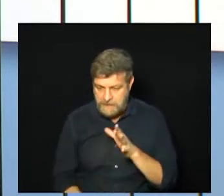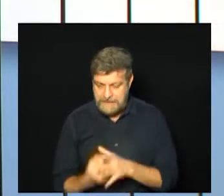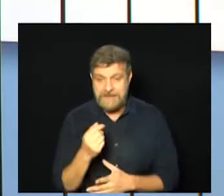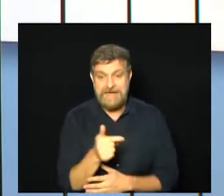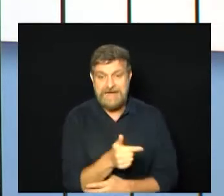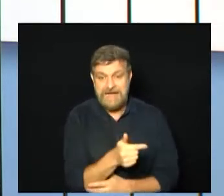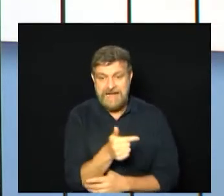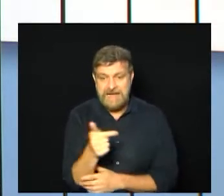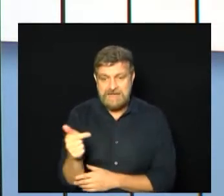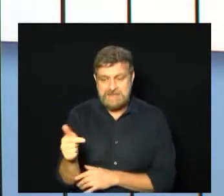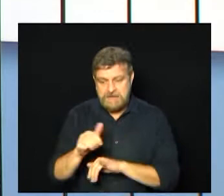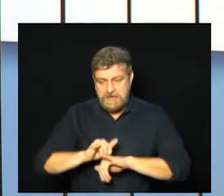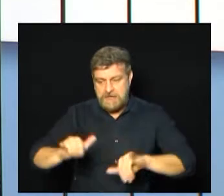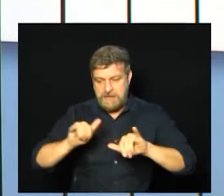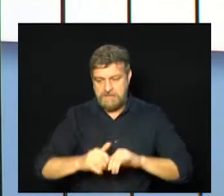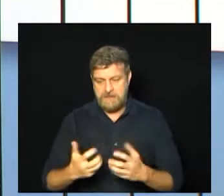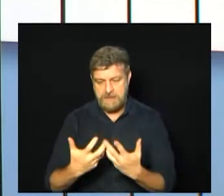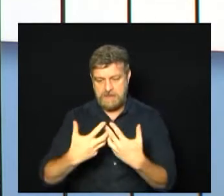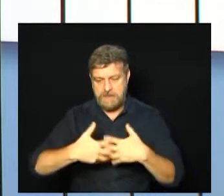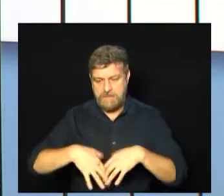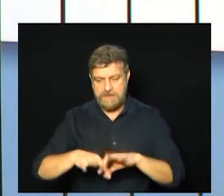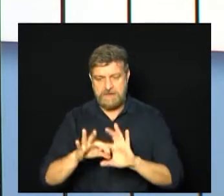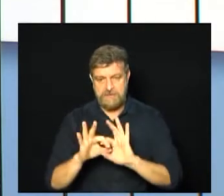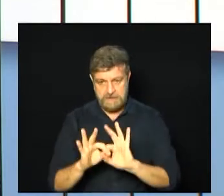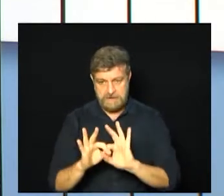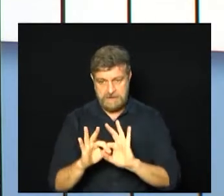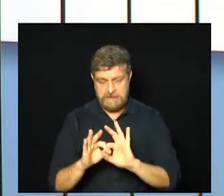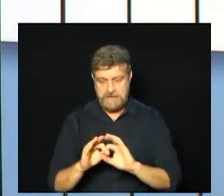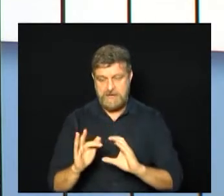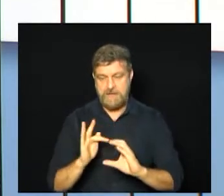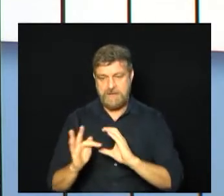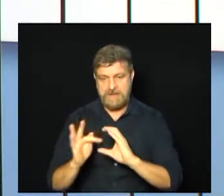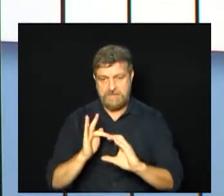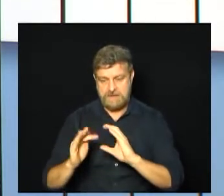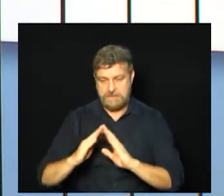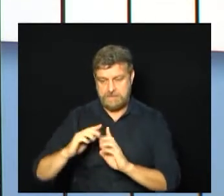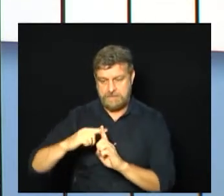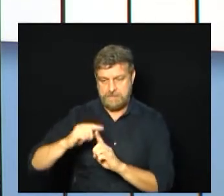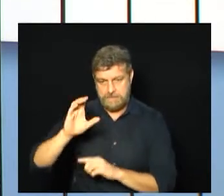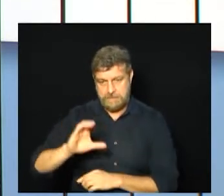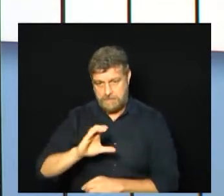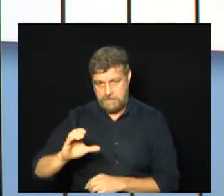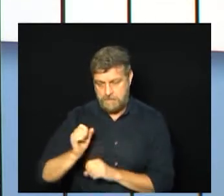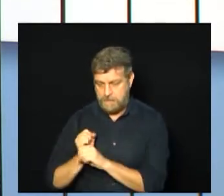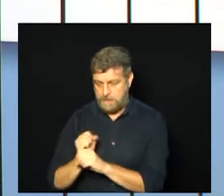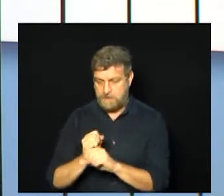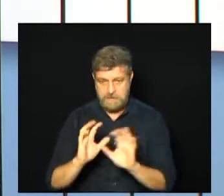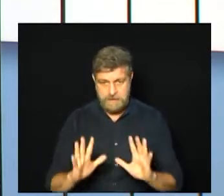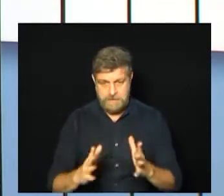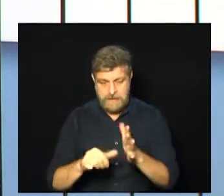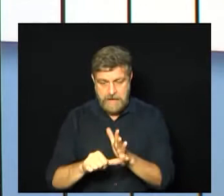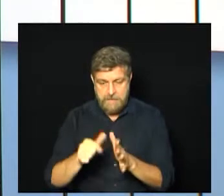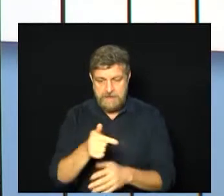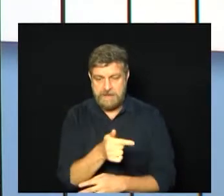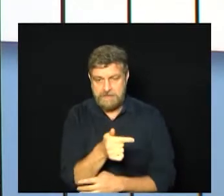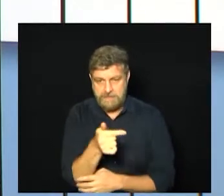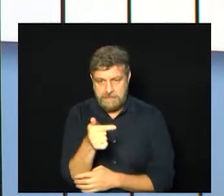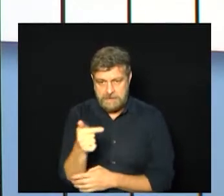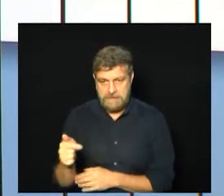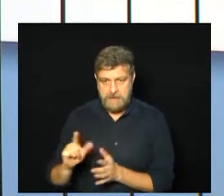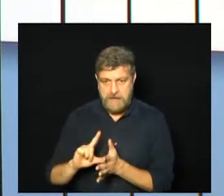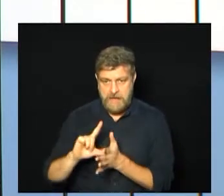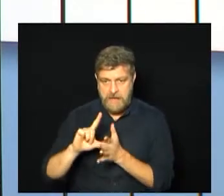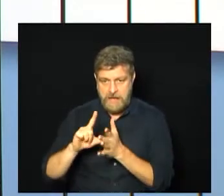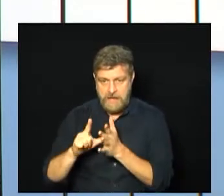semana do lançamento da campanha da fraternidade, que será comemorada anualmente na primeira semana após